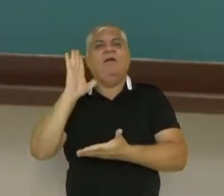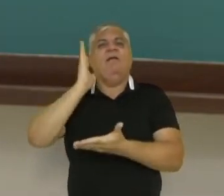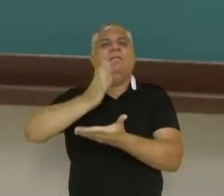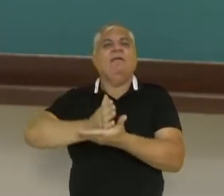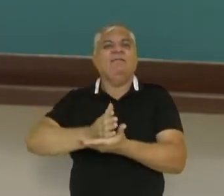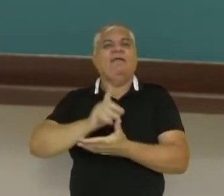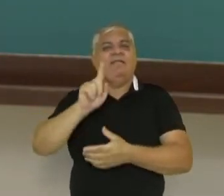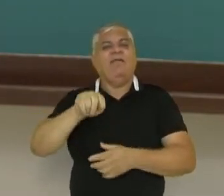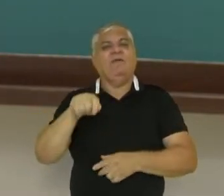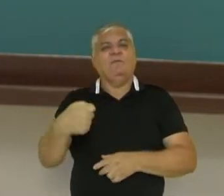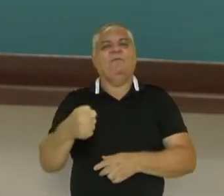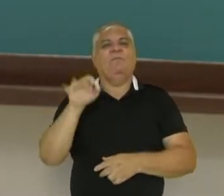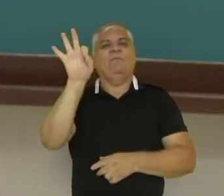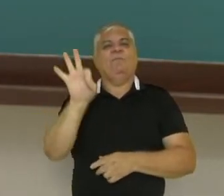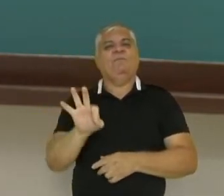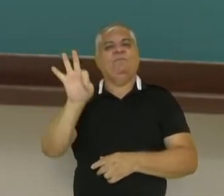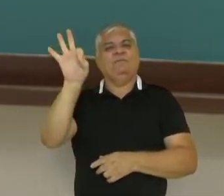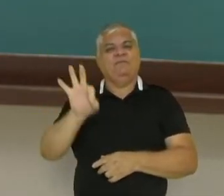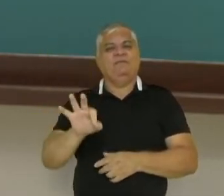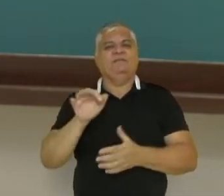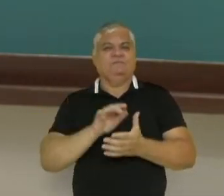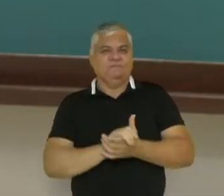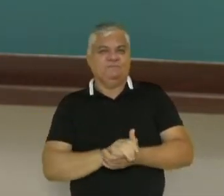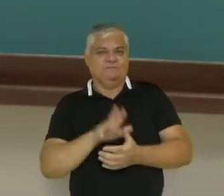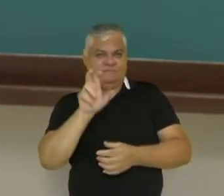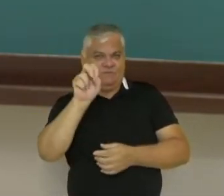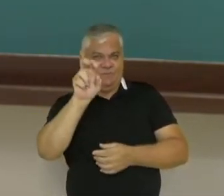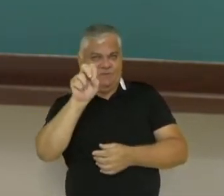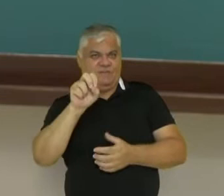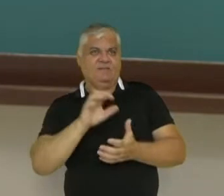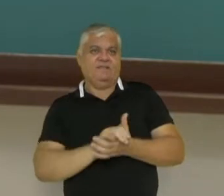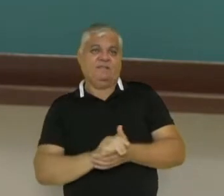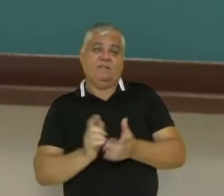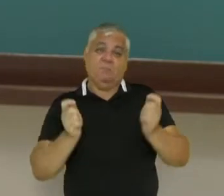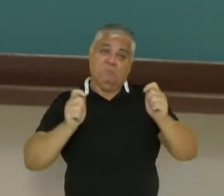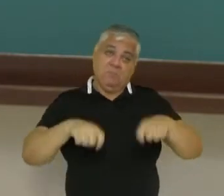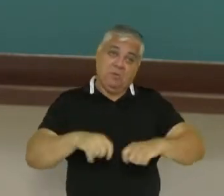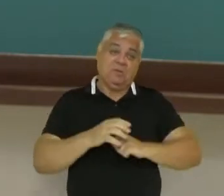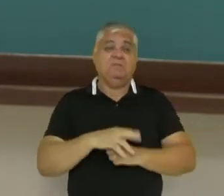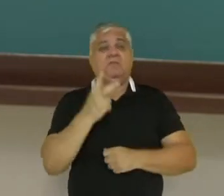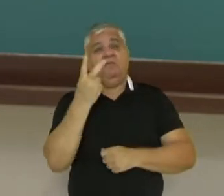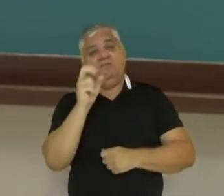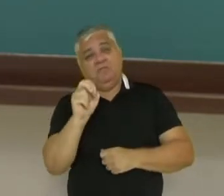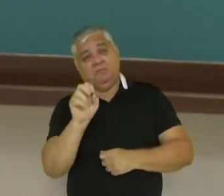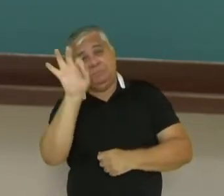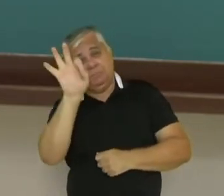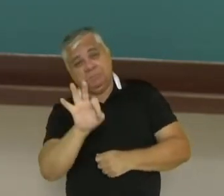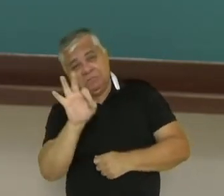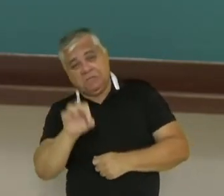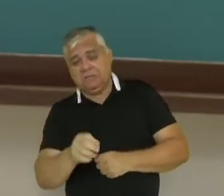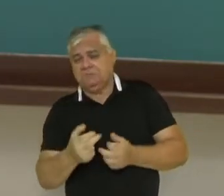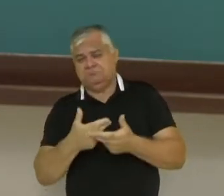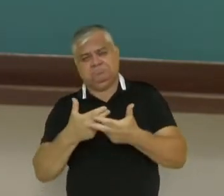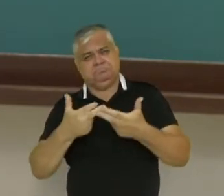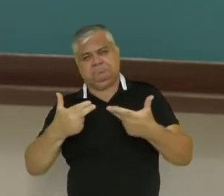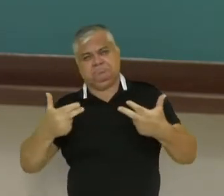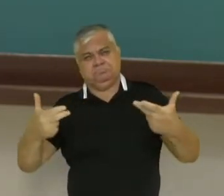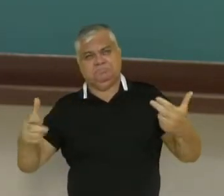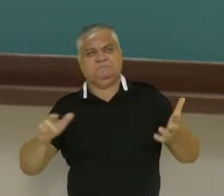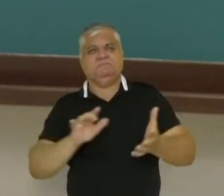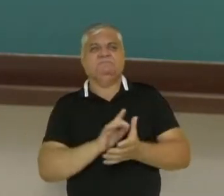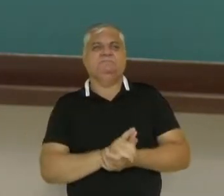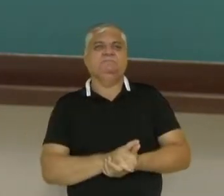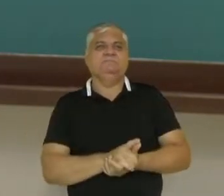todo. Nesse caso aqui, metade, 50%, poderia representar 20%, e assim a gente vai